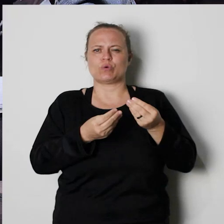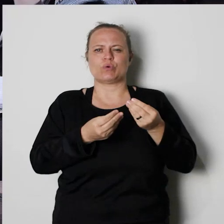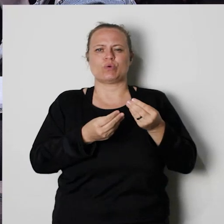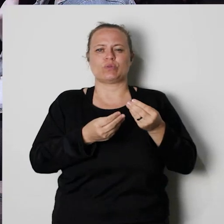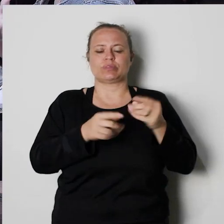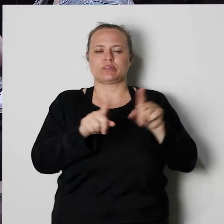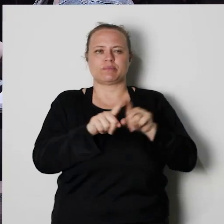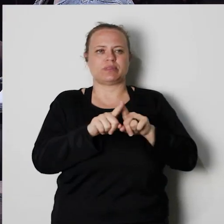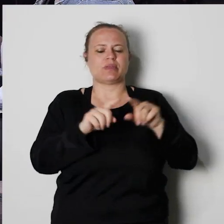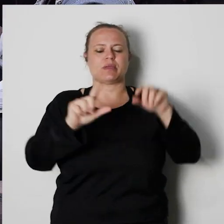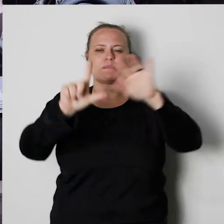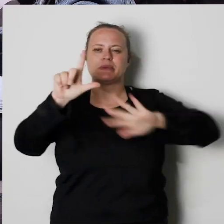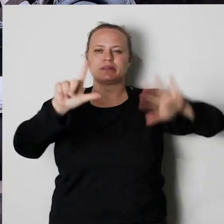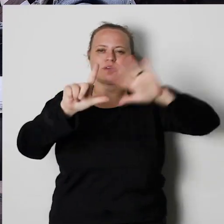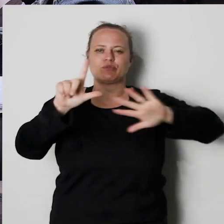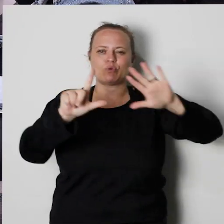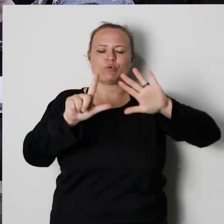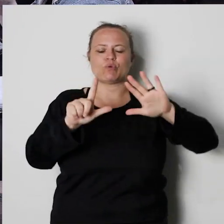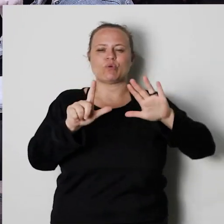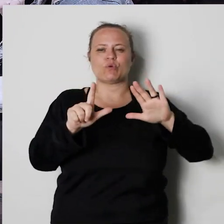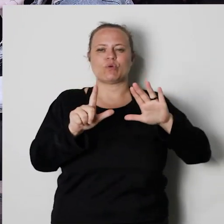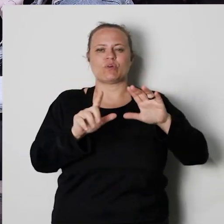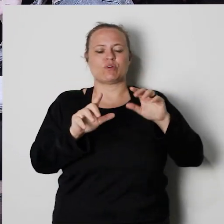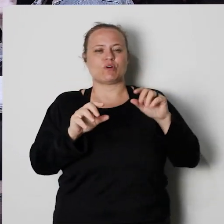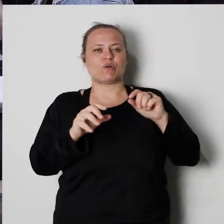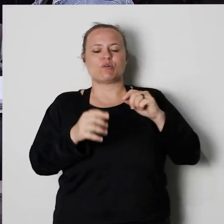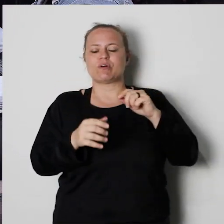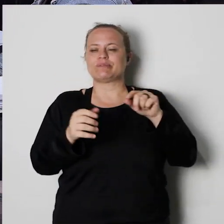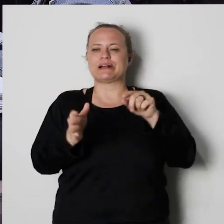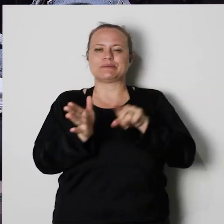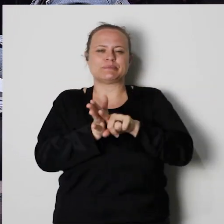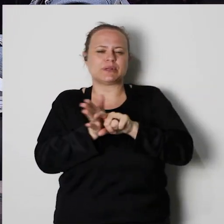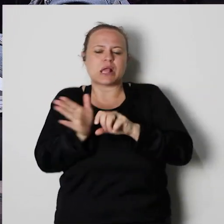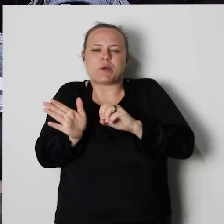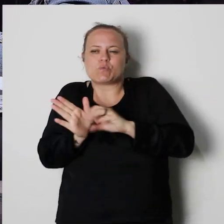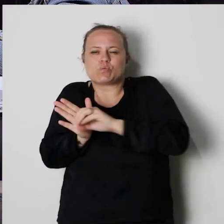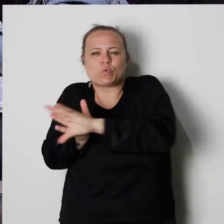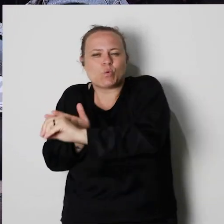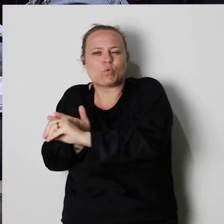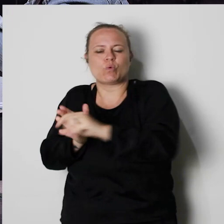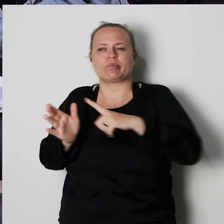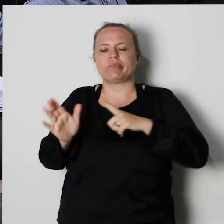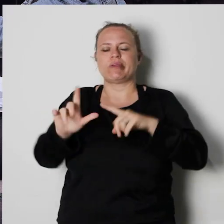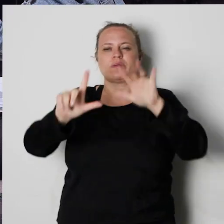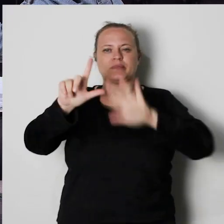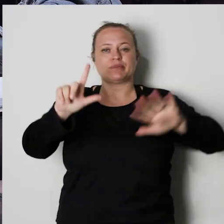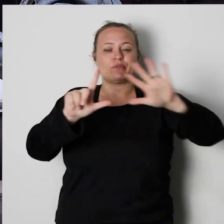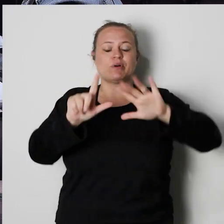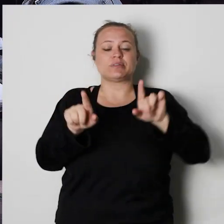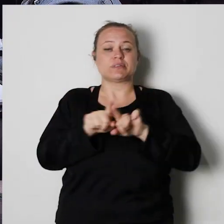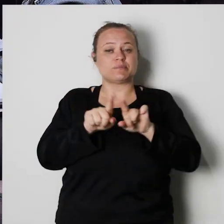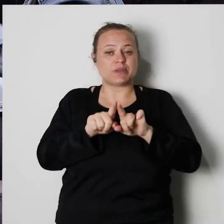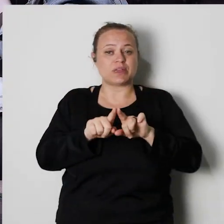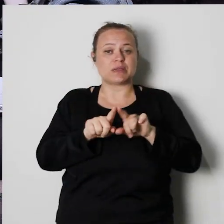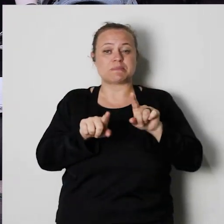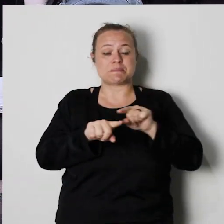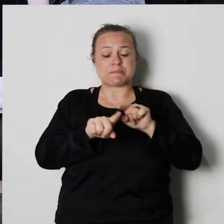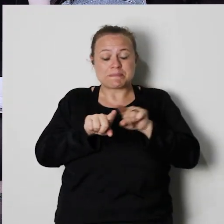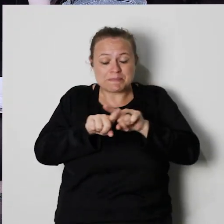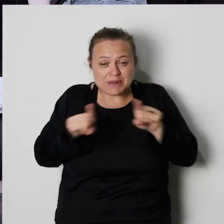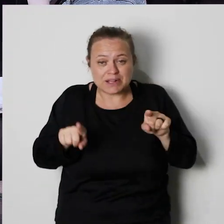pela plataforma da UNA Cultural, fosse pela plataforma do Google, pelos formulários de Google,